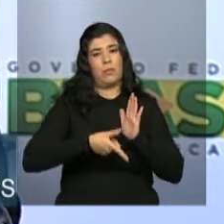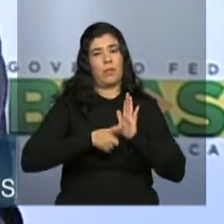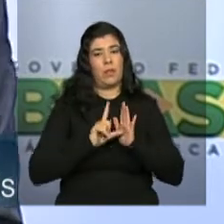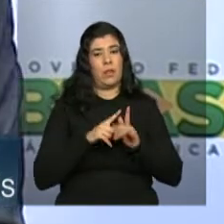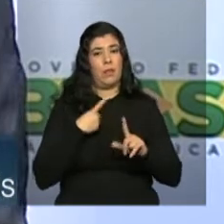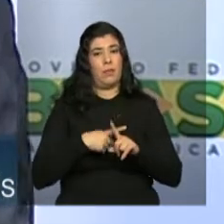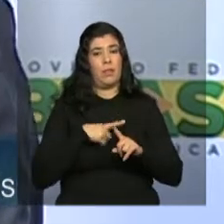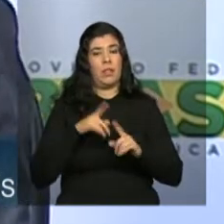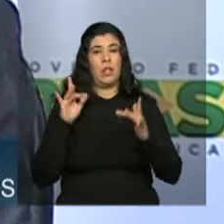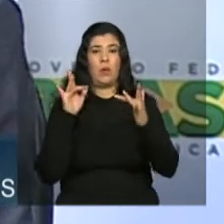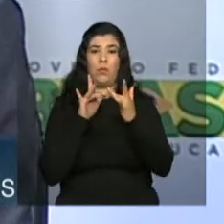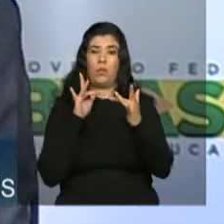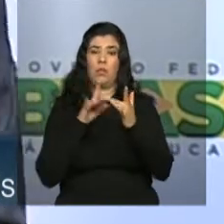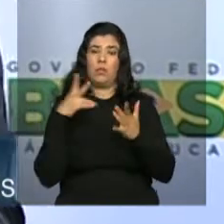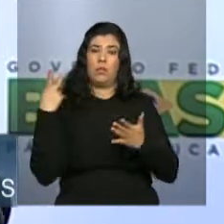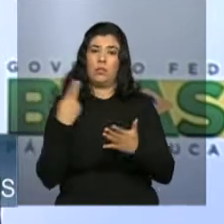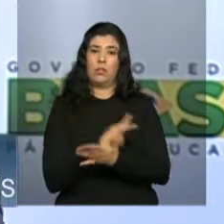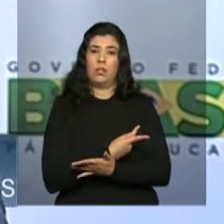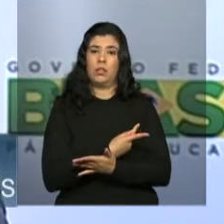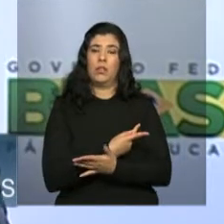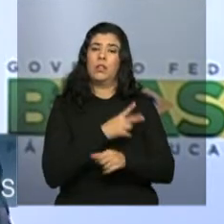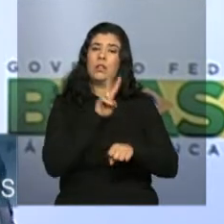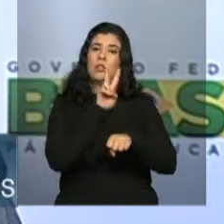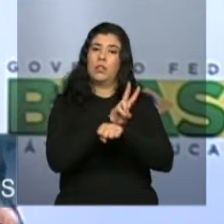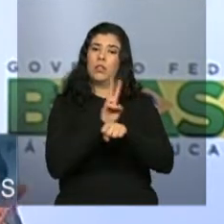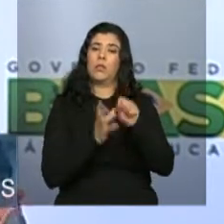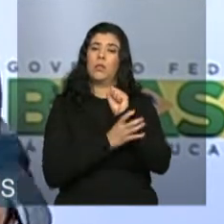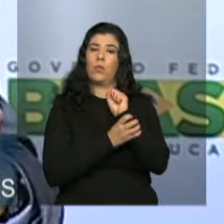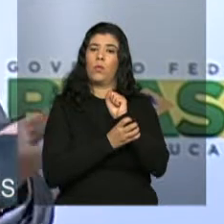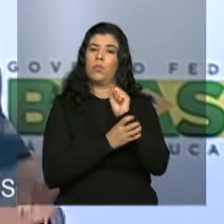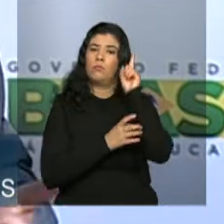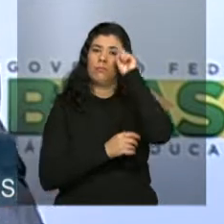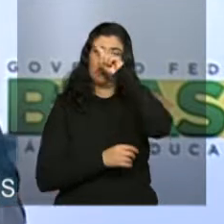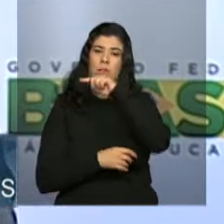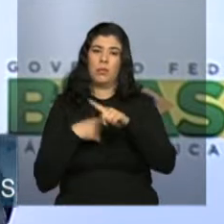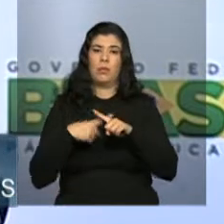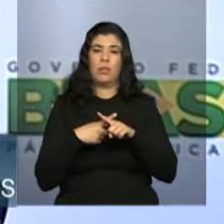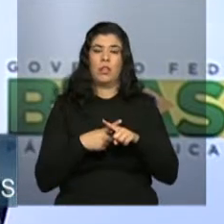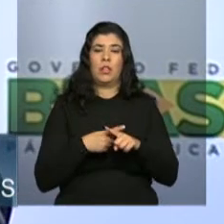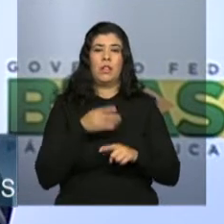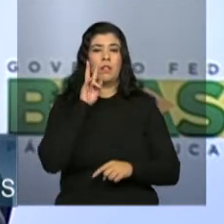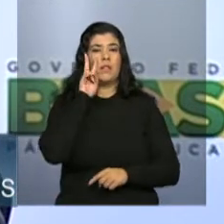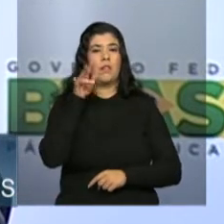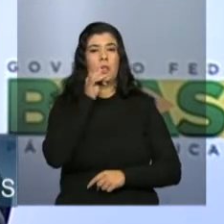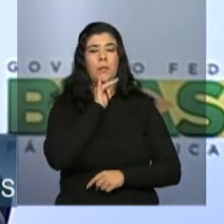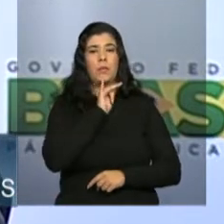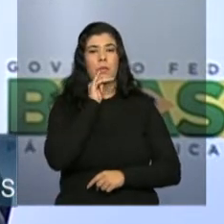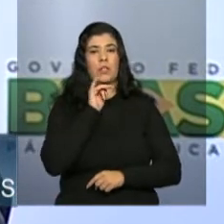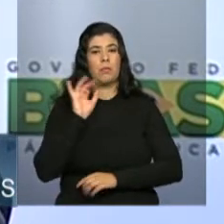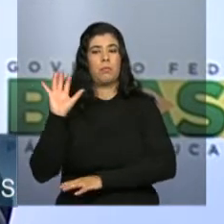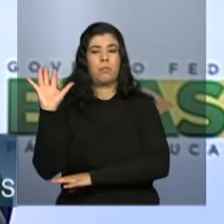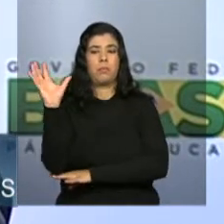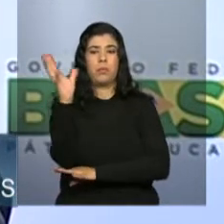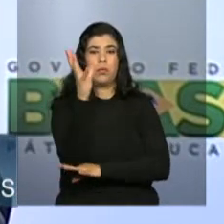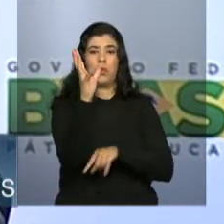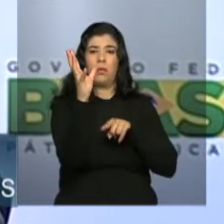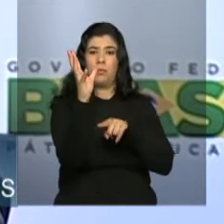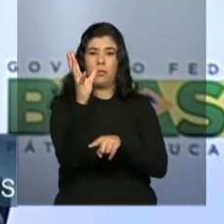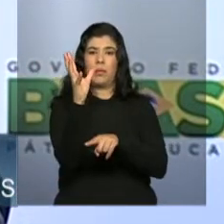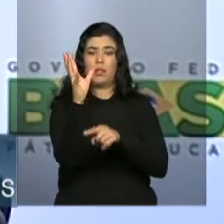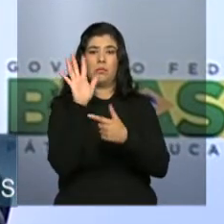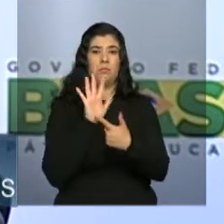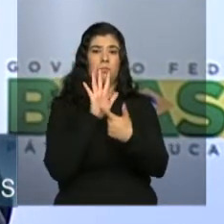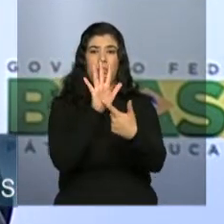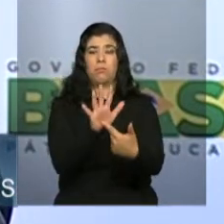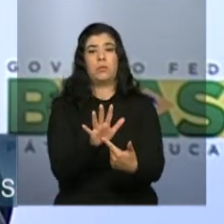porque nós estamos lidando com uma situação é de controle muito difícil porque você tá dentro da situação ambiental bastante